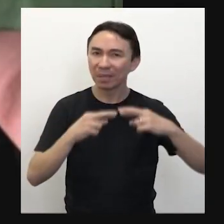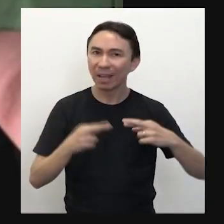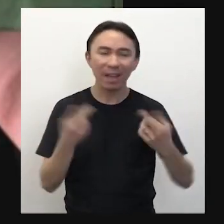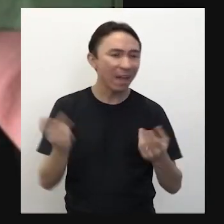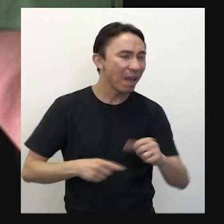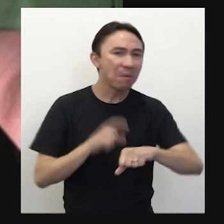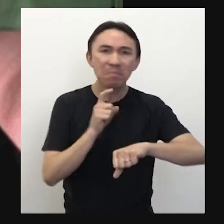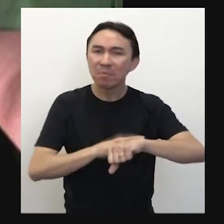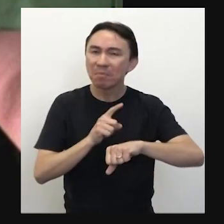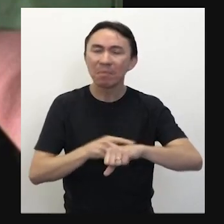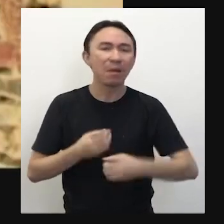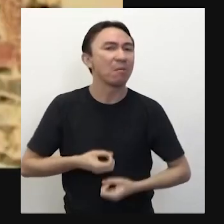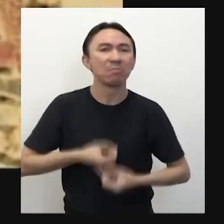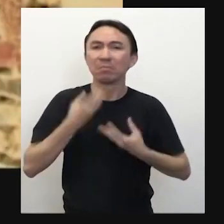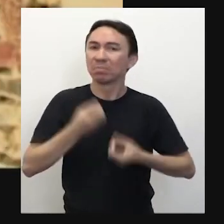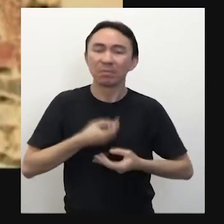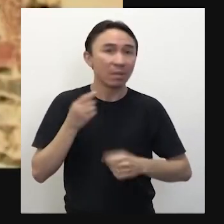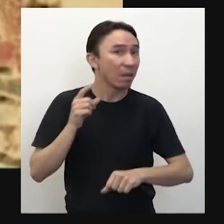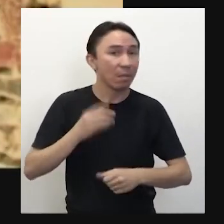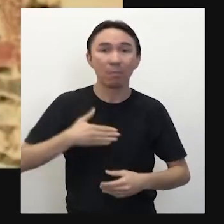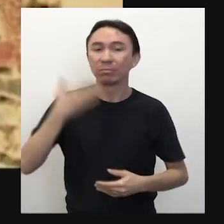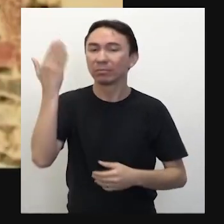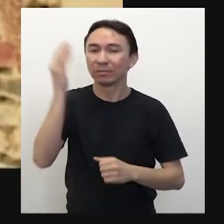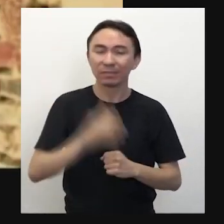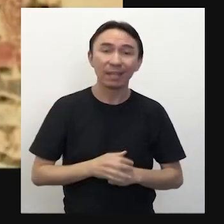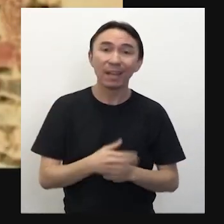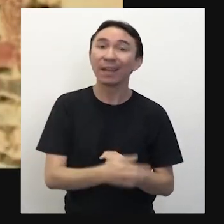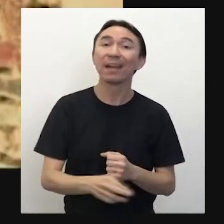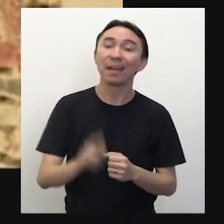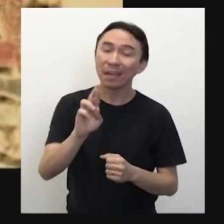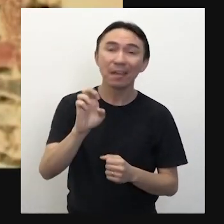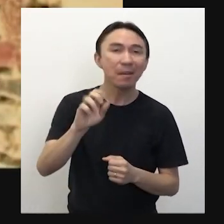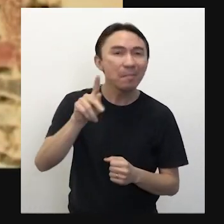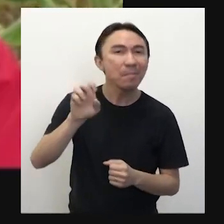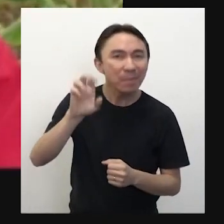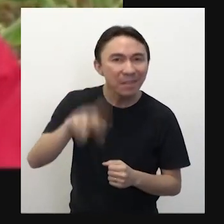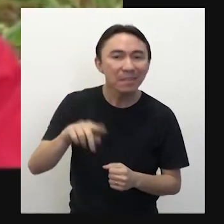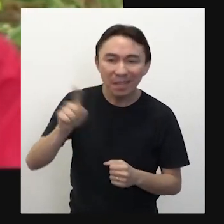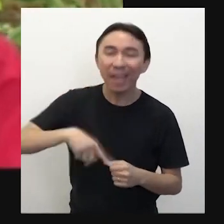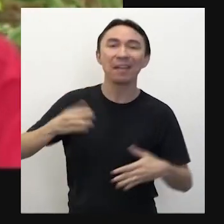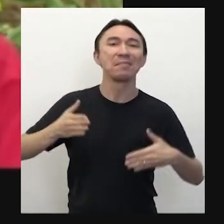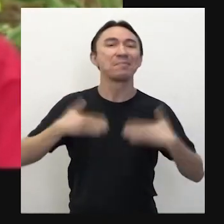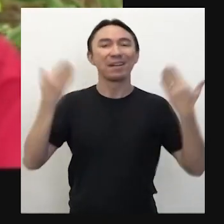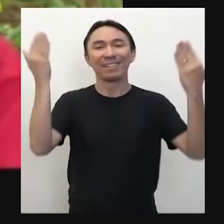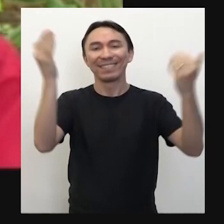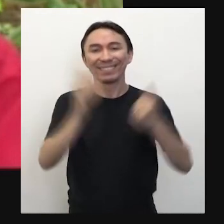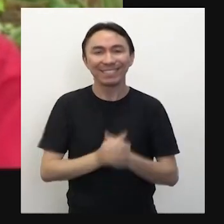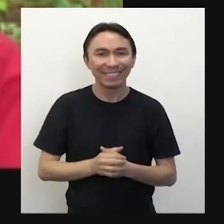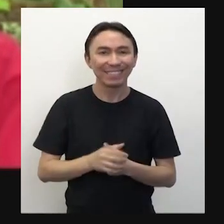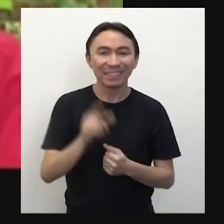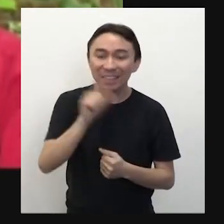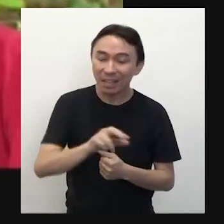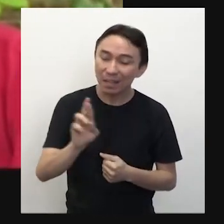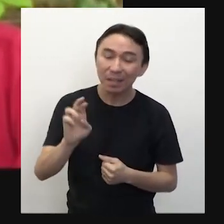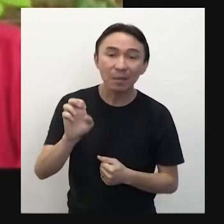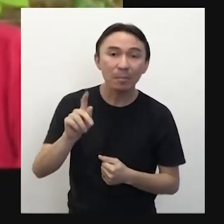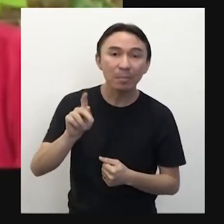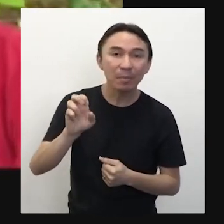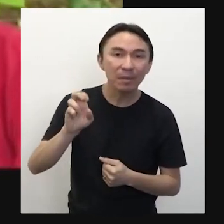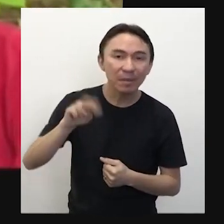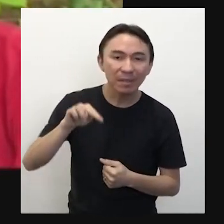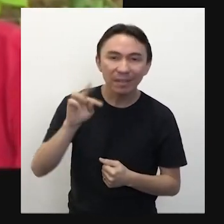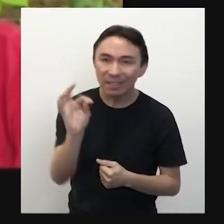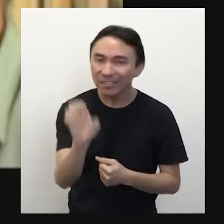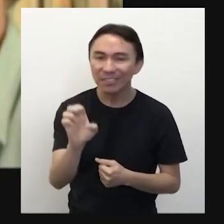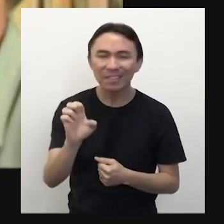é espontaneidade, é reflexo. E já se chama repente por ser feito de repente, né? Repente é a pessoa improvisar